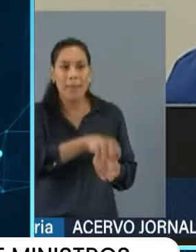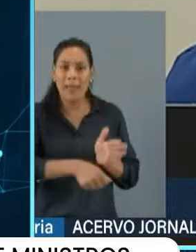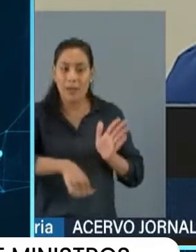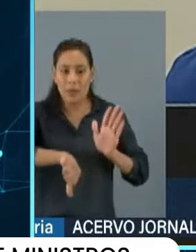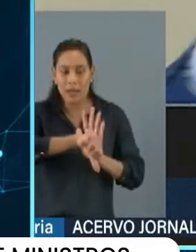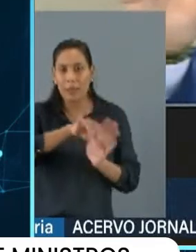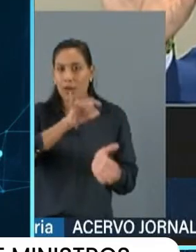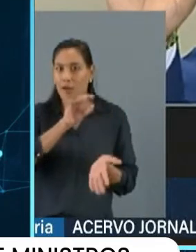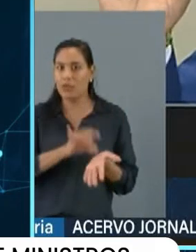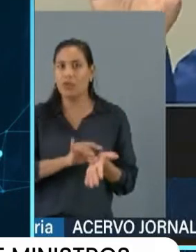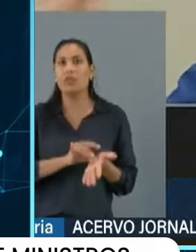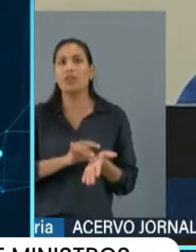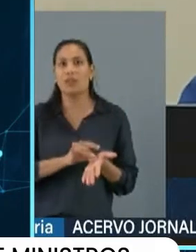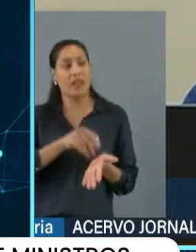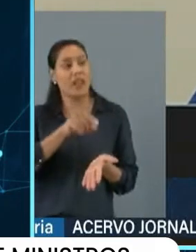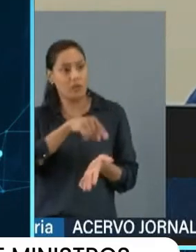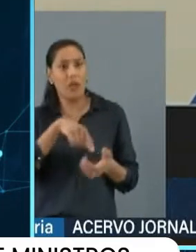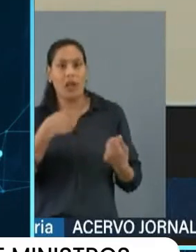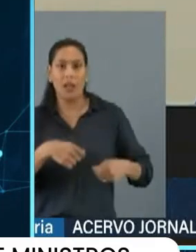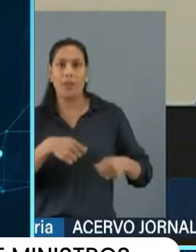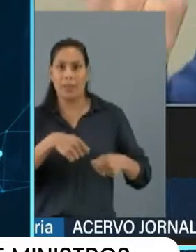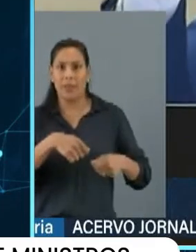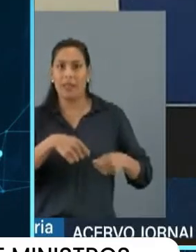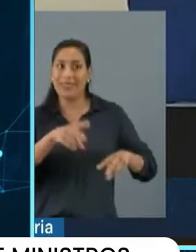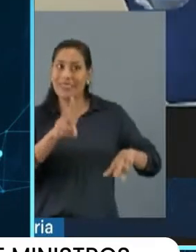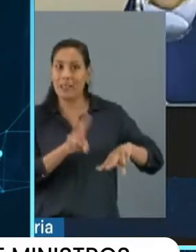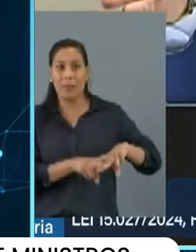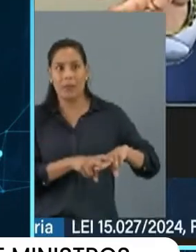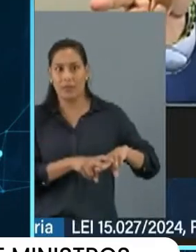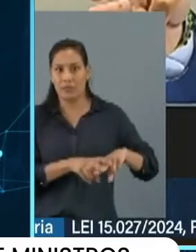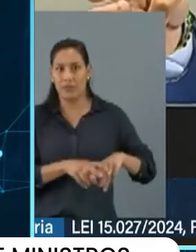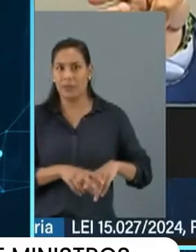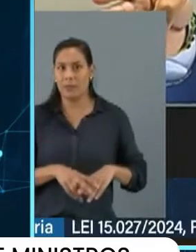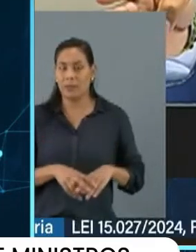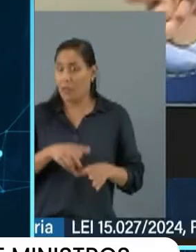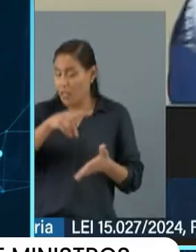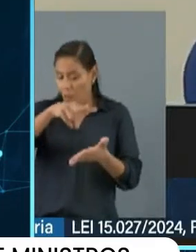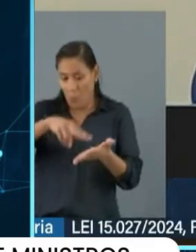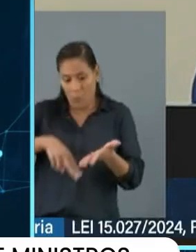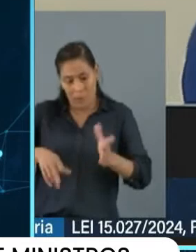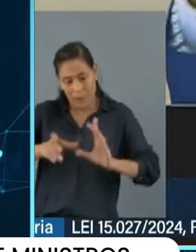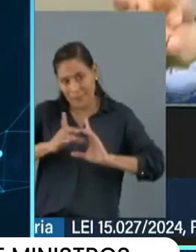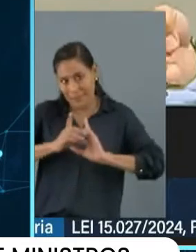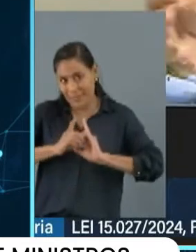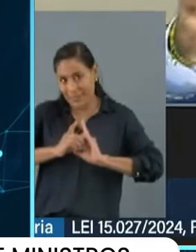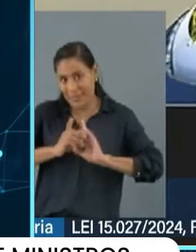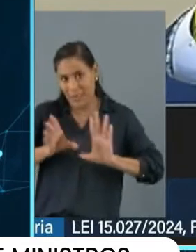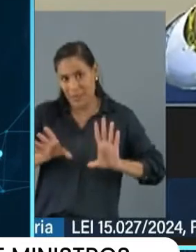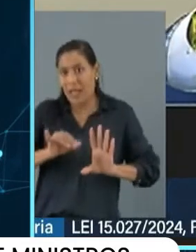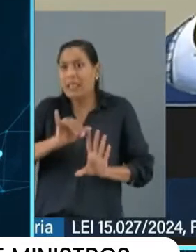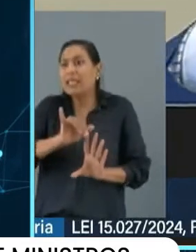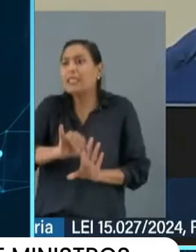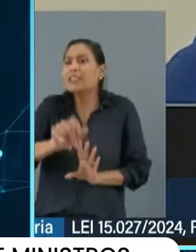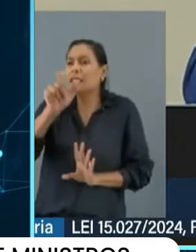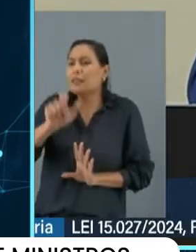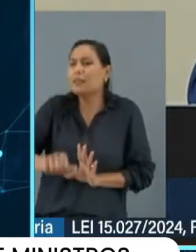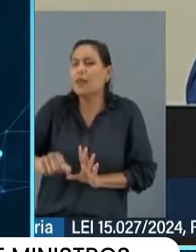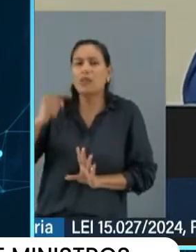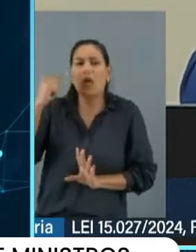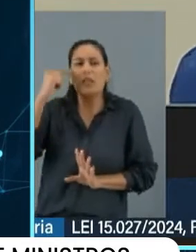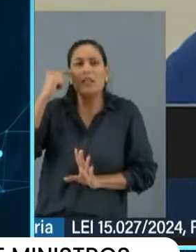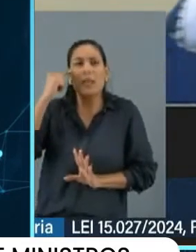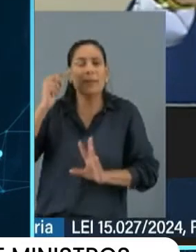relação ao que está acontecendo na juristocracia brasileira. Nós tivemos, eu, deputado federal Marcel Van Hatten, e a